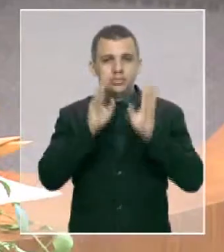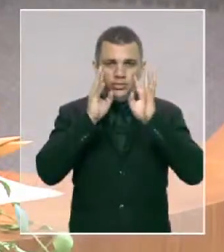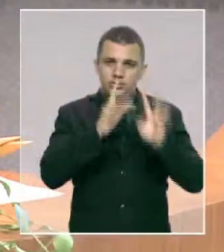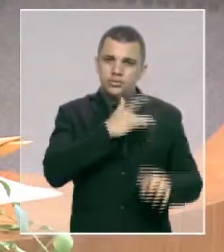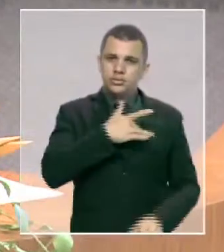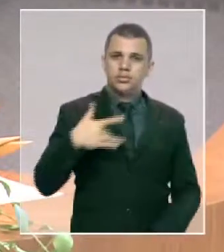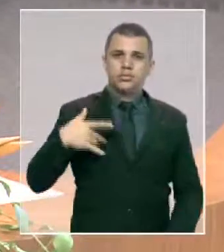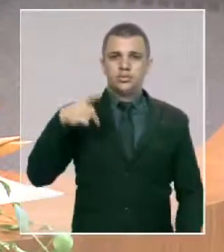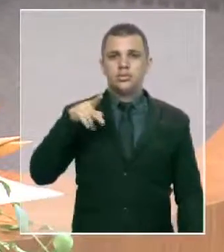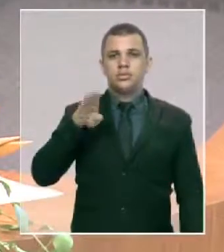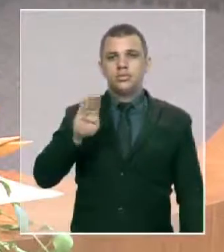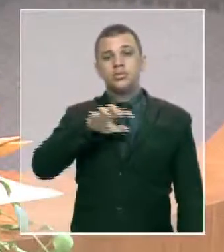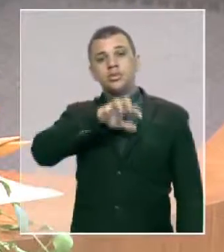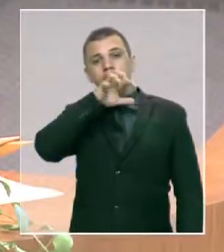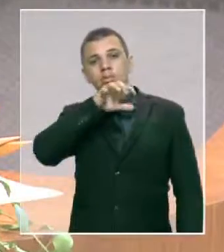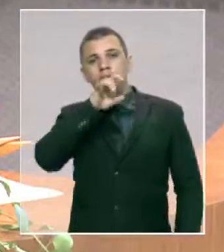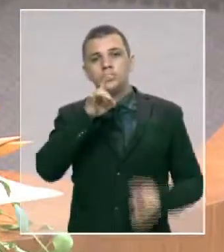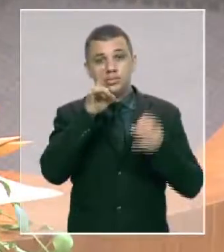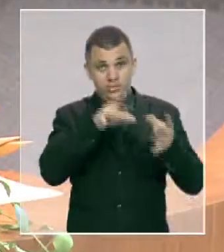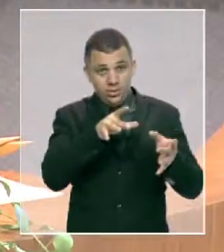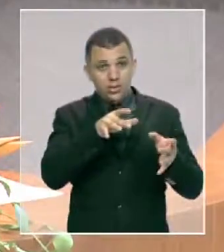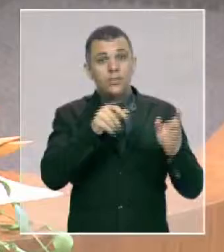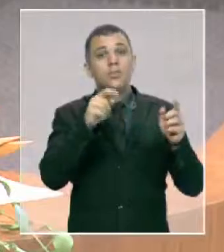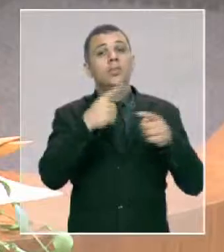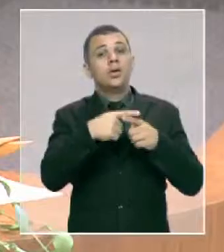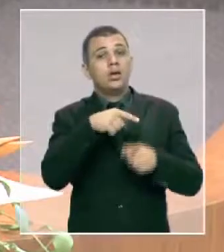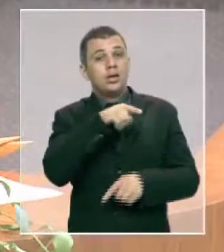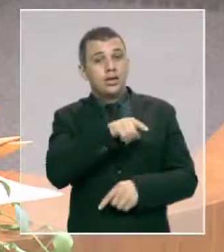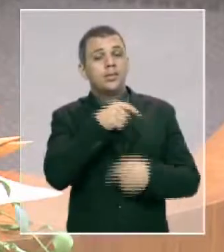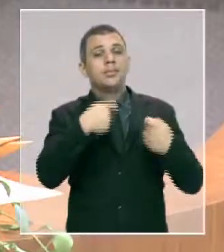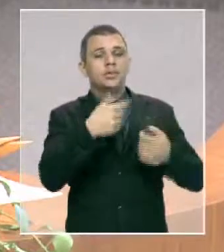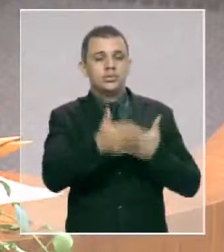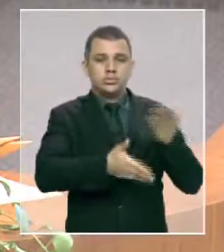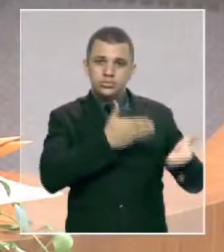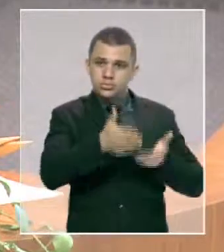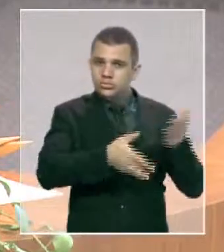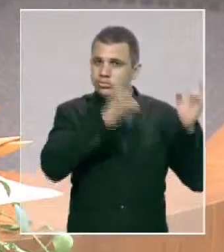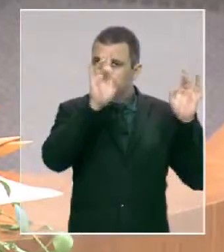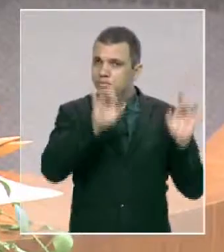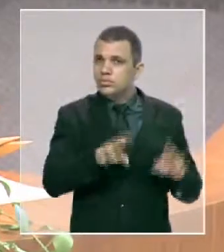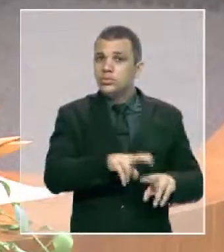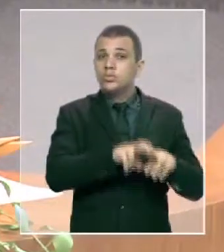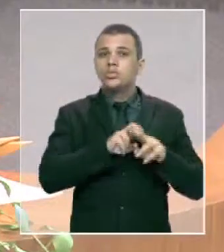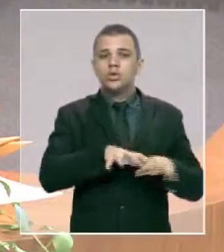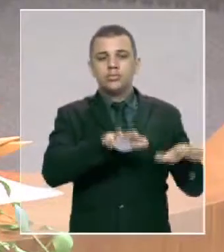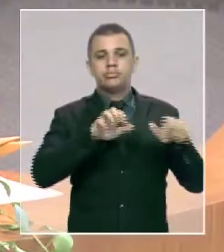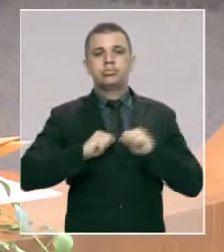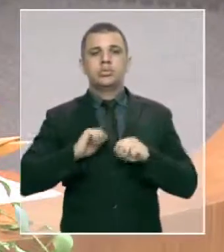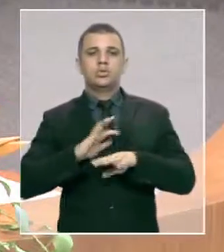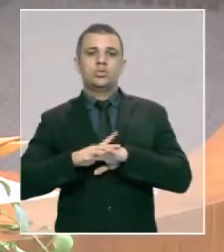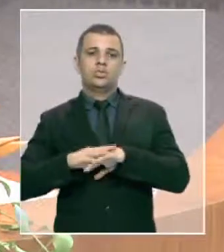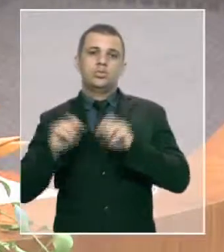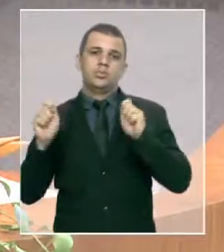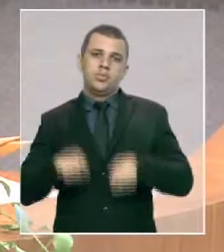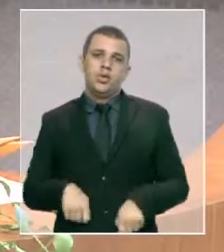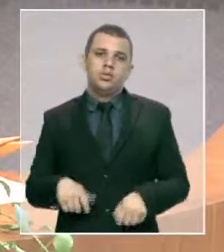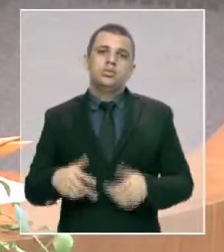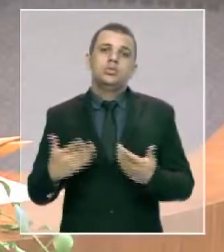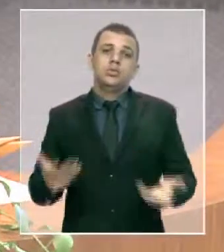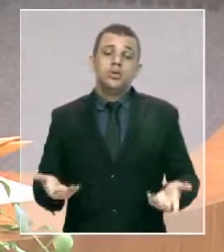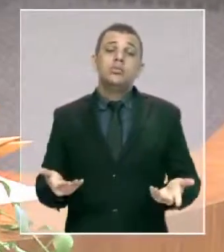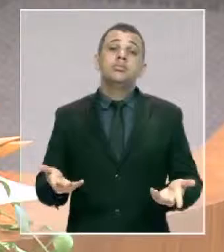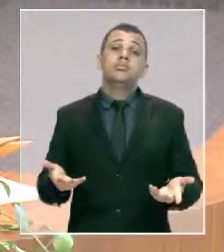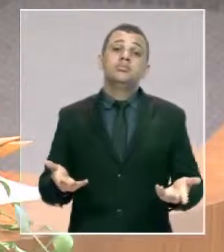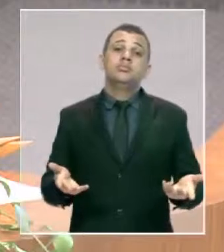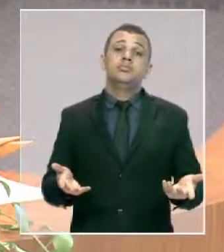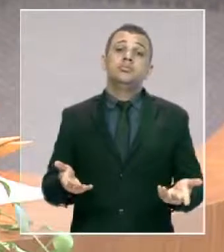pública. Animal abandonado na rua requer cuidados especiais por conta da saúde pública e o descaso da Prefeitura de